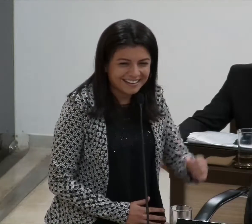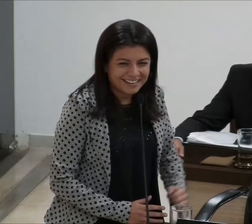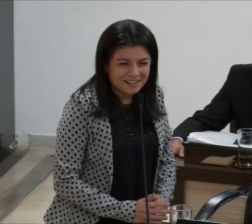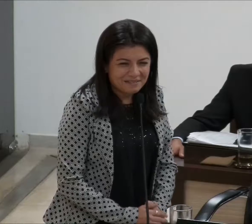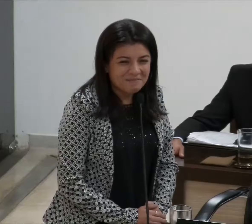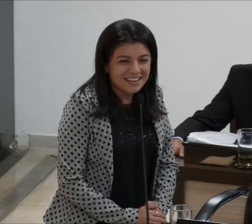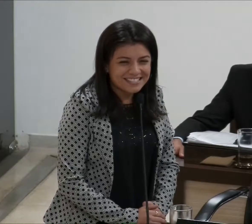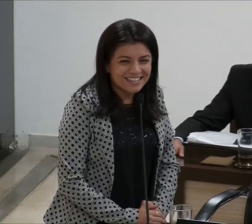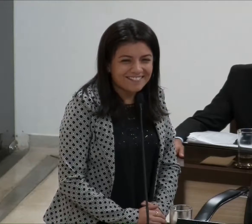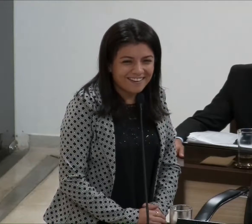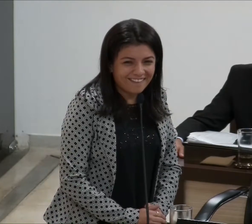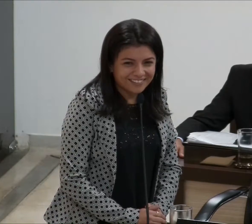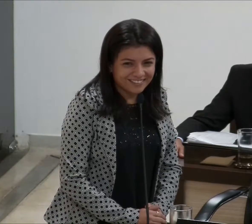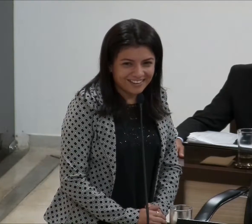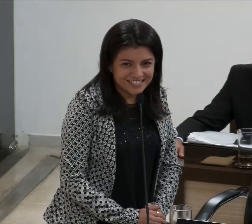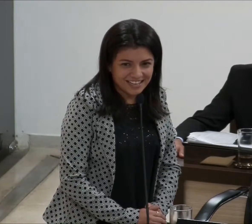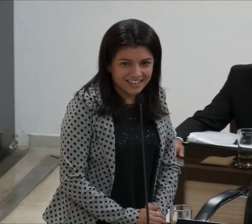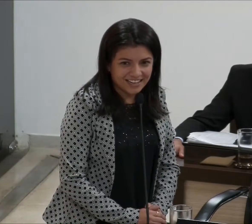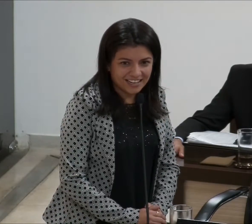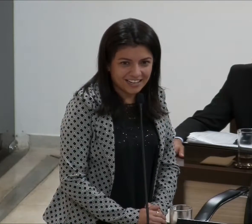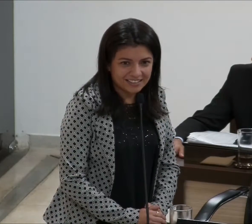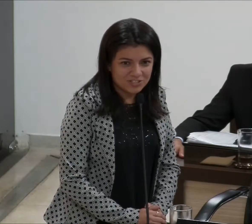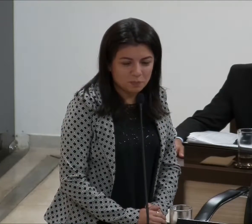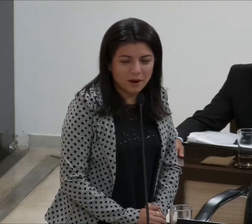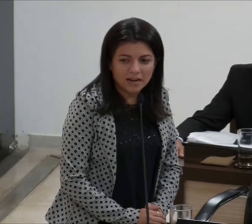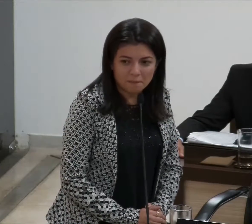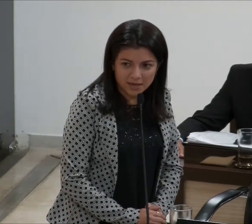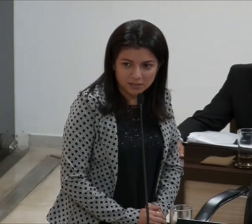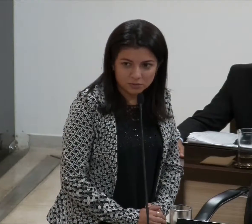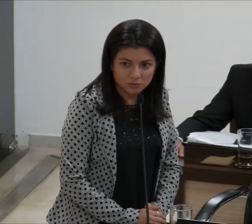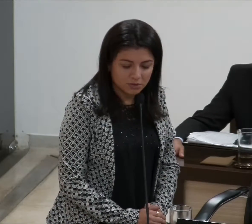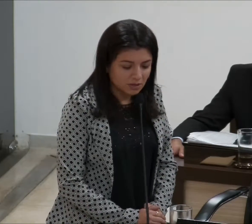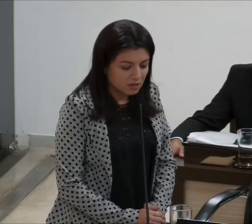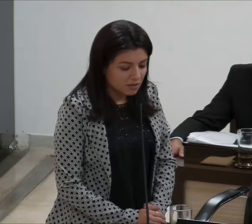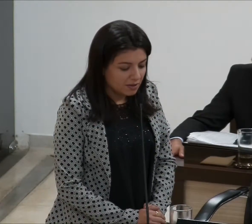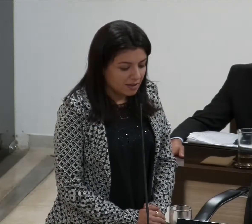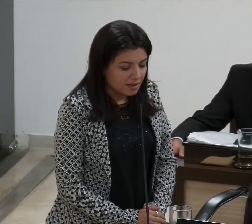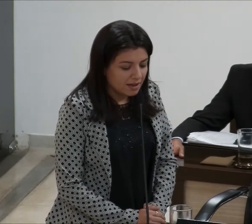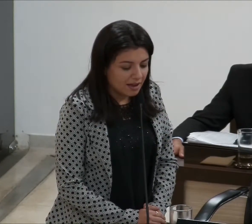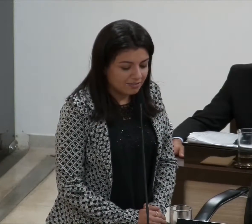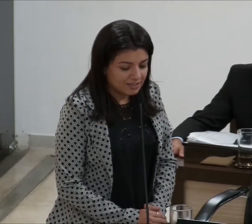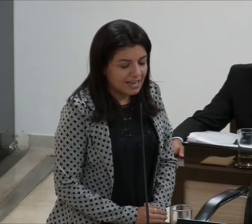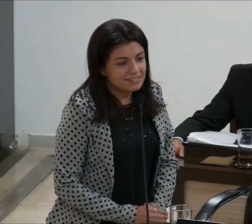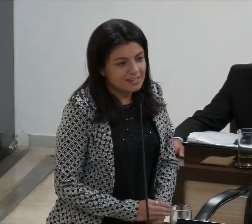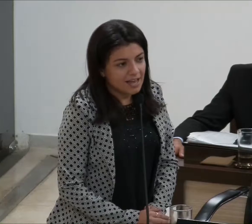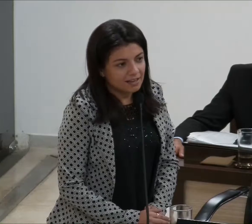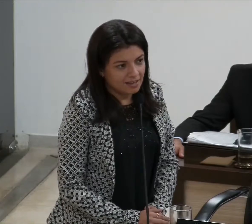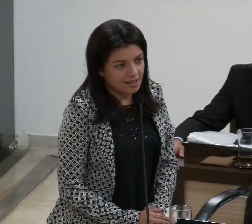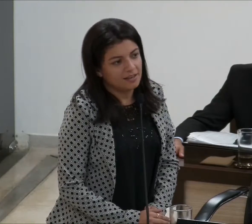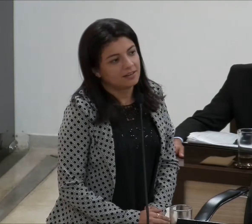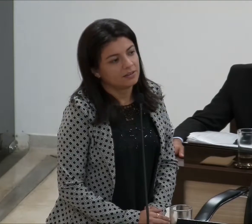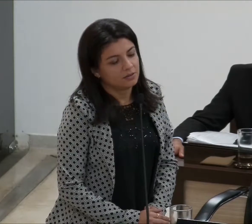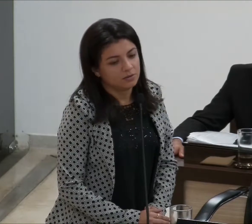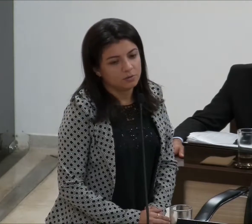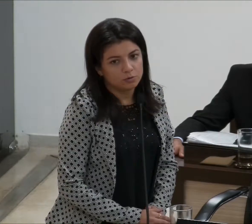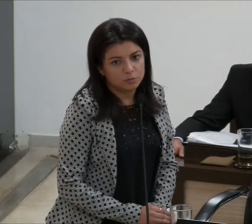qualquer menção e rótulo acerca deste parlamento, a verdade é que os